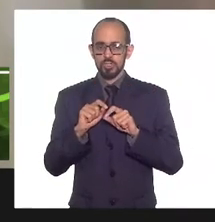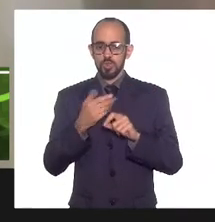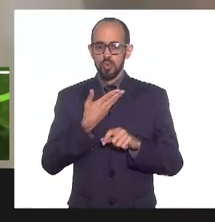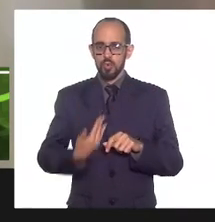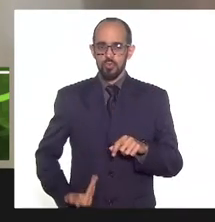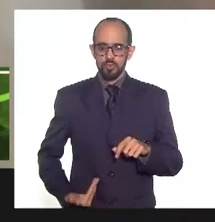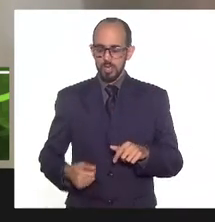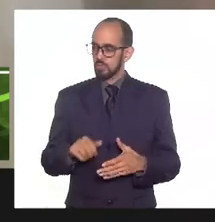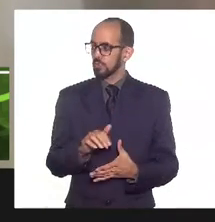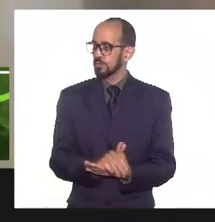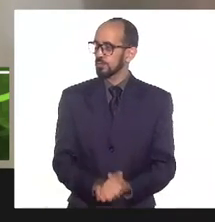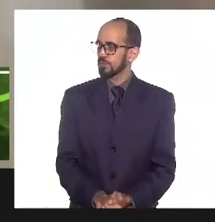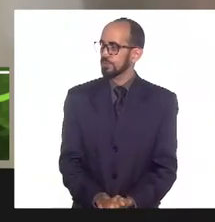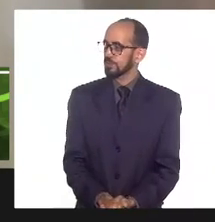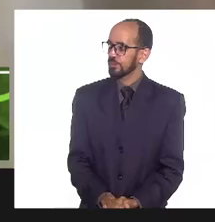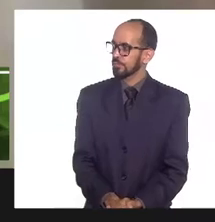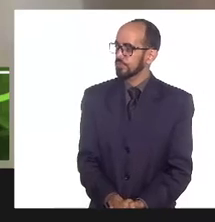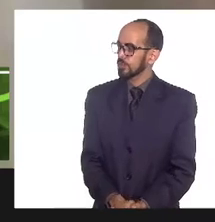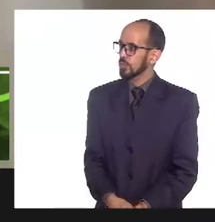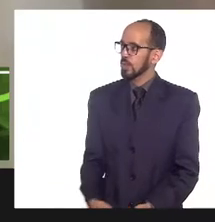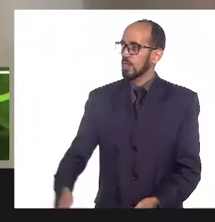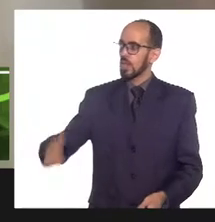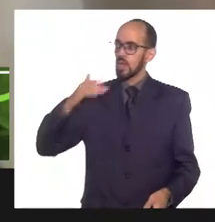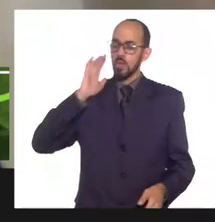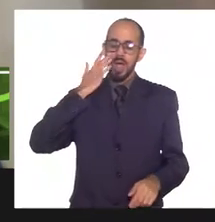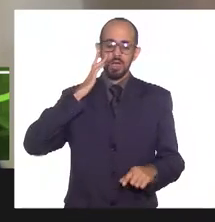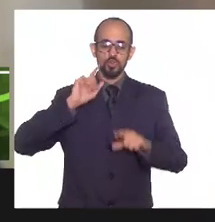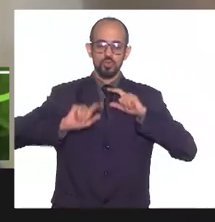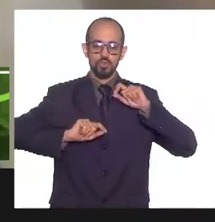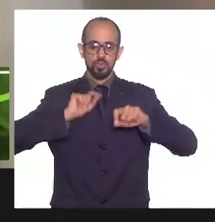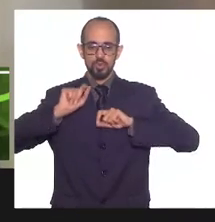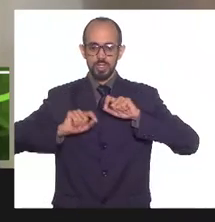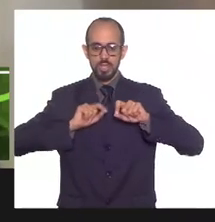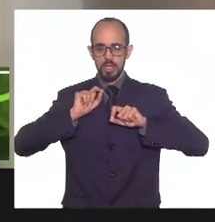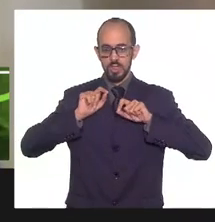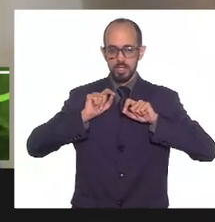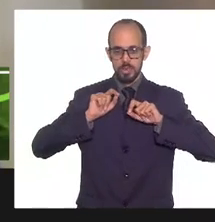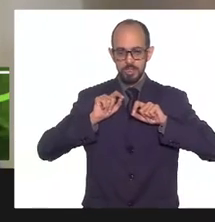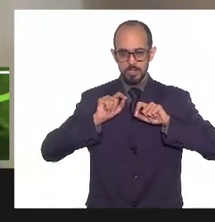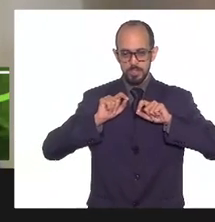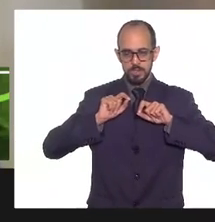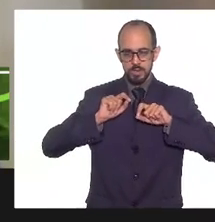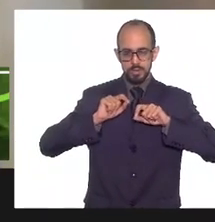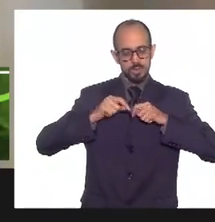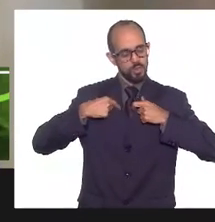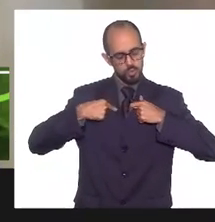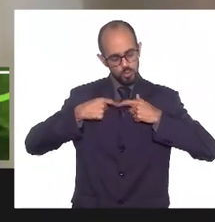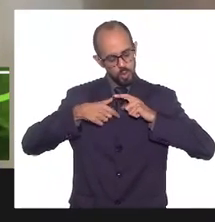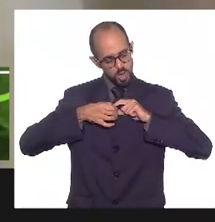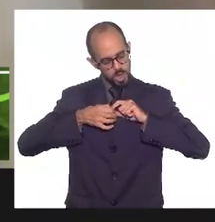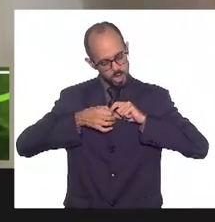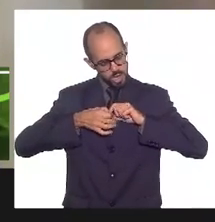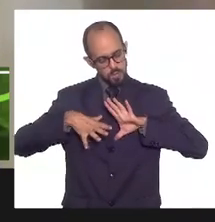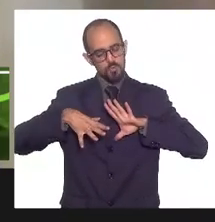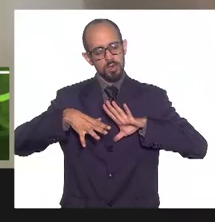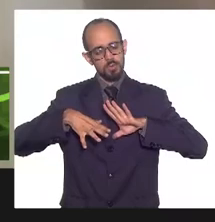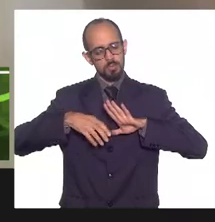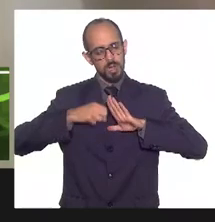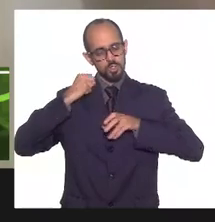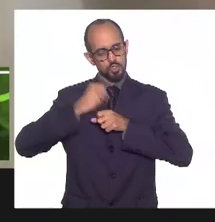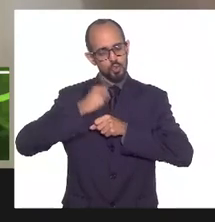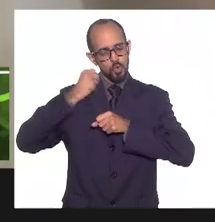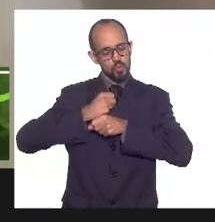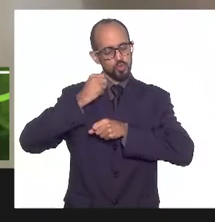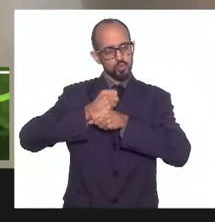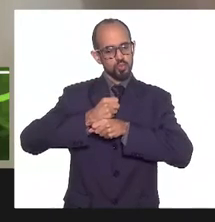bastante eu acho que isso é o que eu gostaria de dizer que me colocar à disposição para construirmos objetivamente